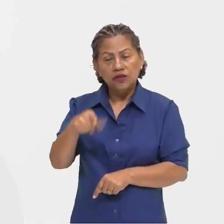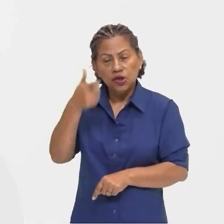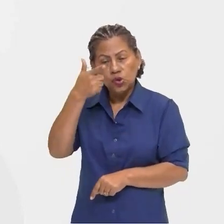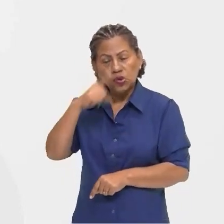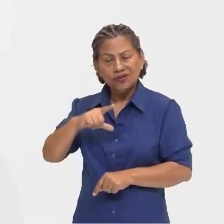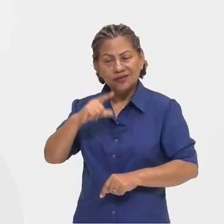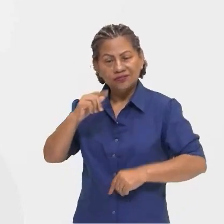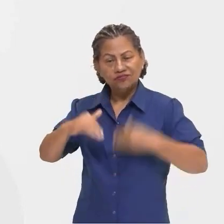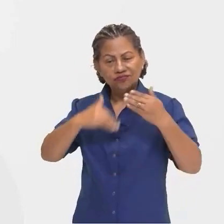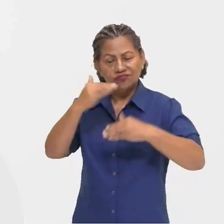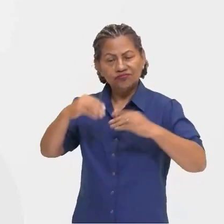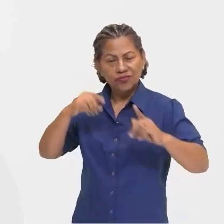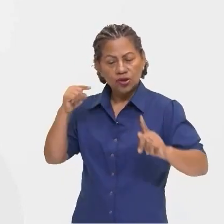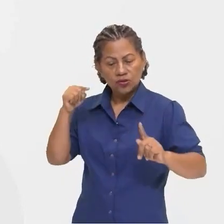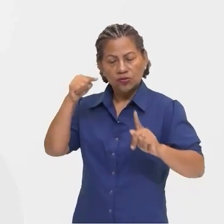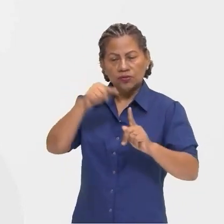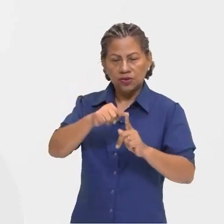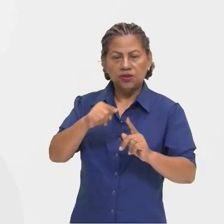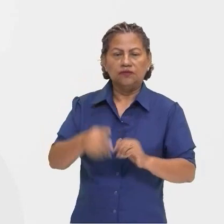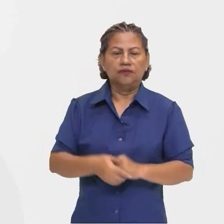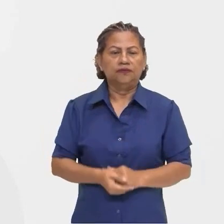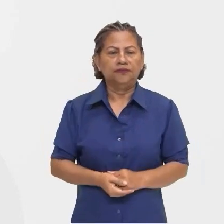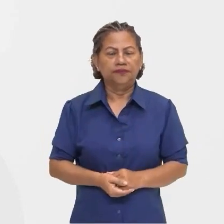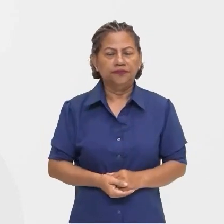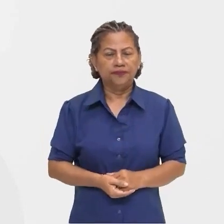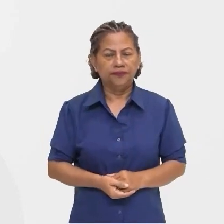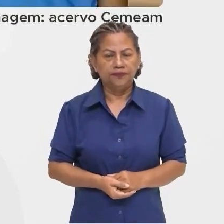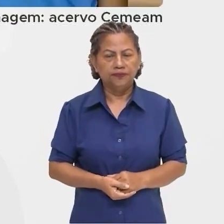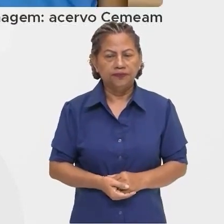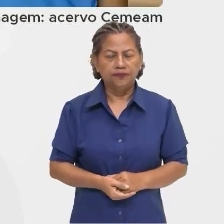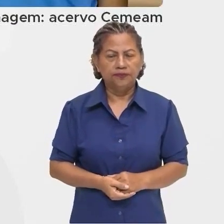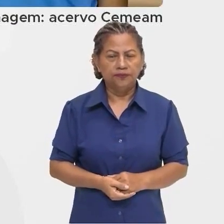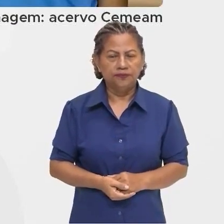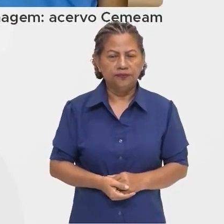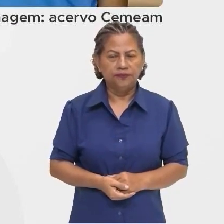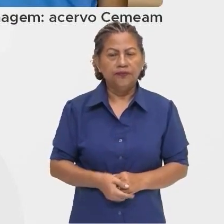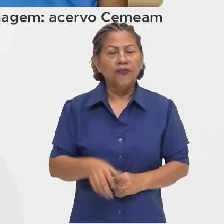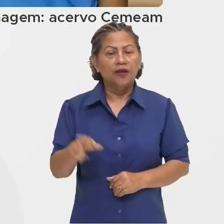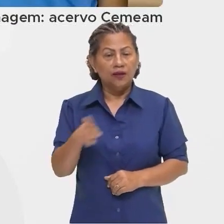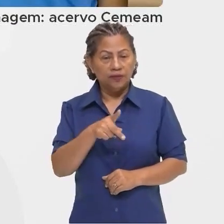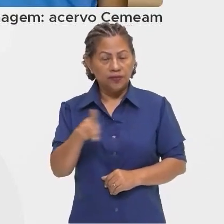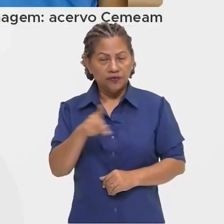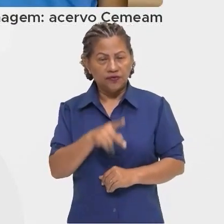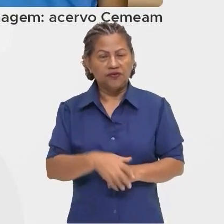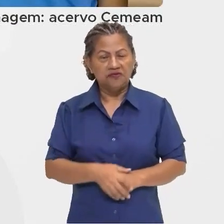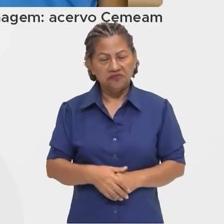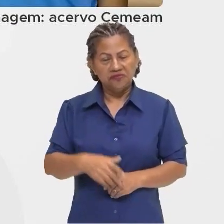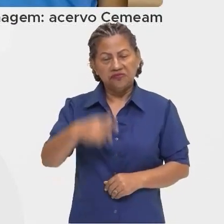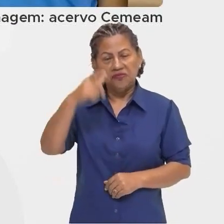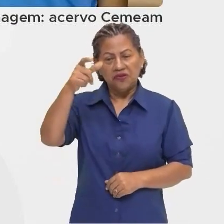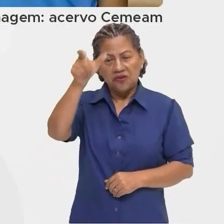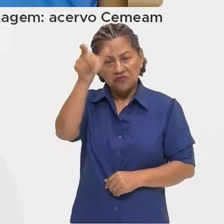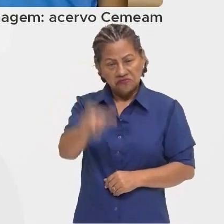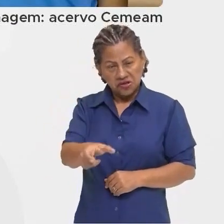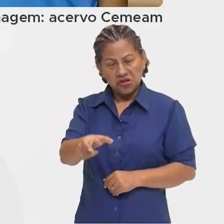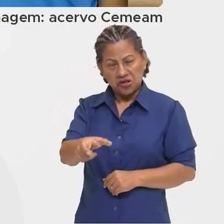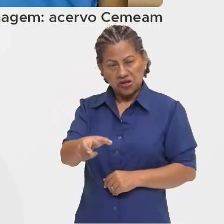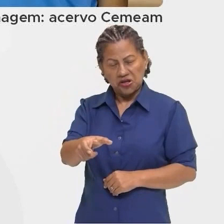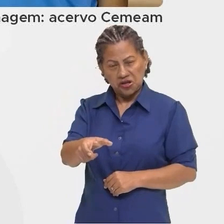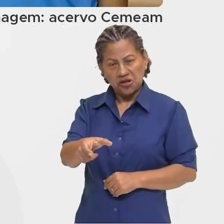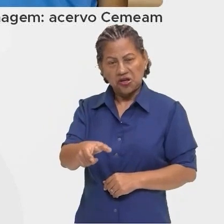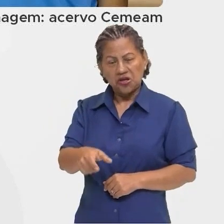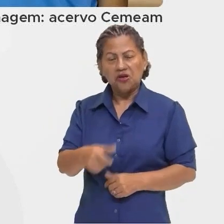grandes objetivos. Vamos ver agora outro depoimento. Eu cursei a educação básica em uma